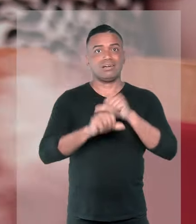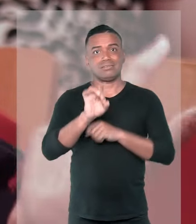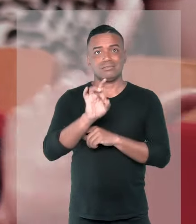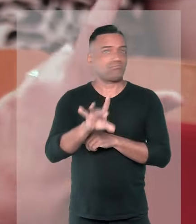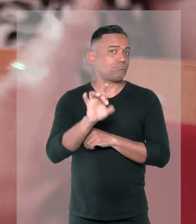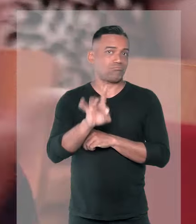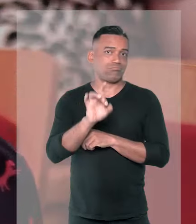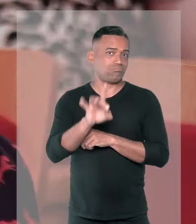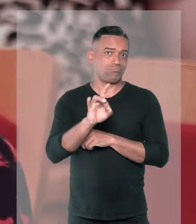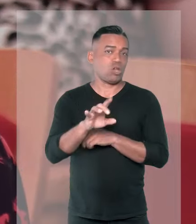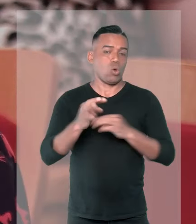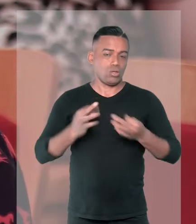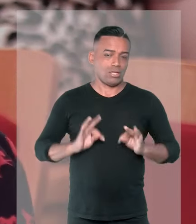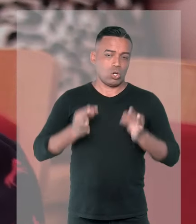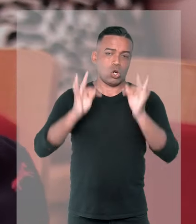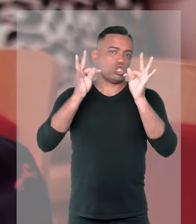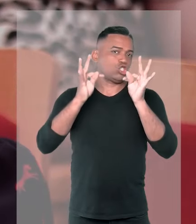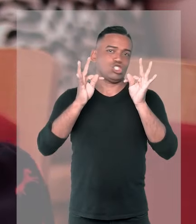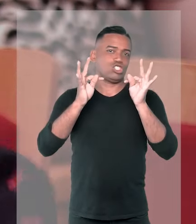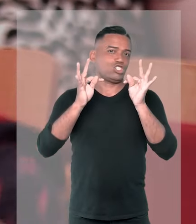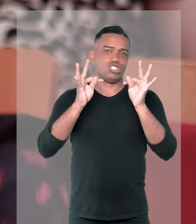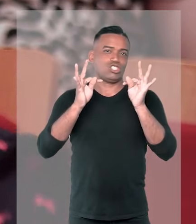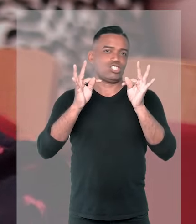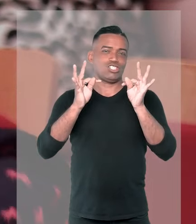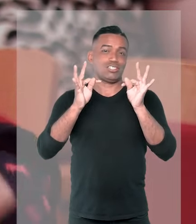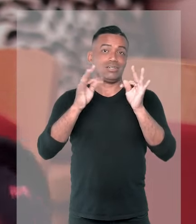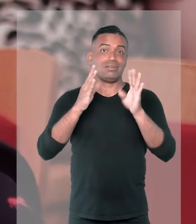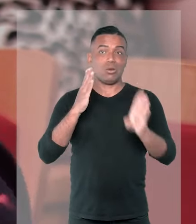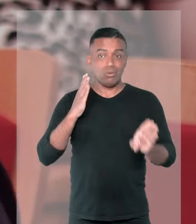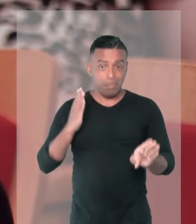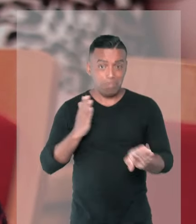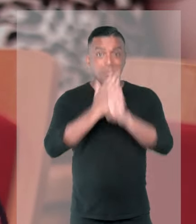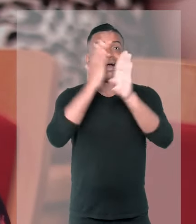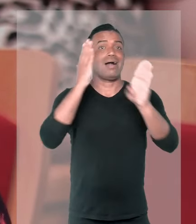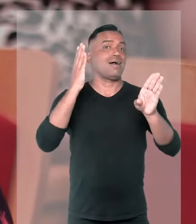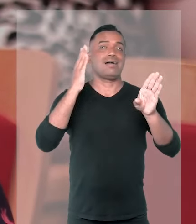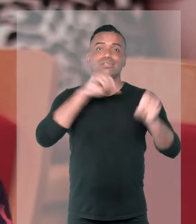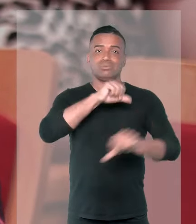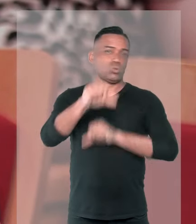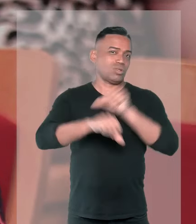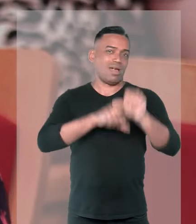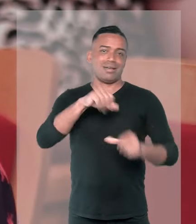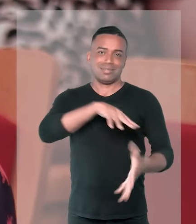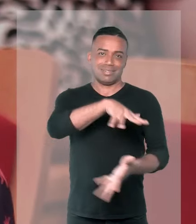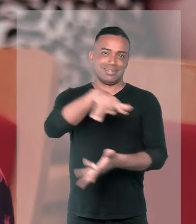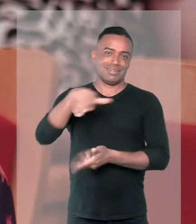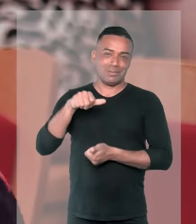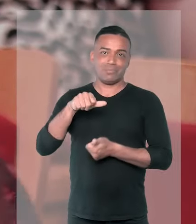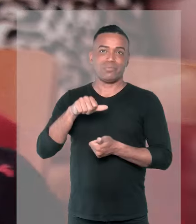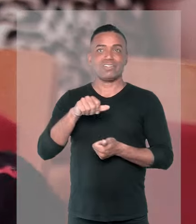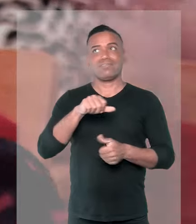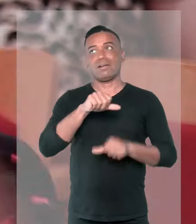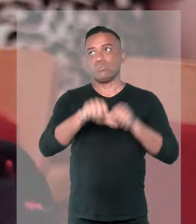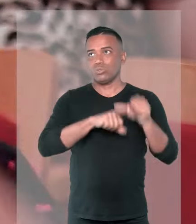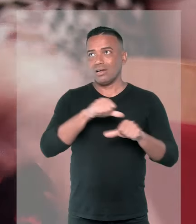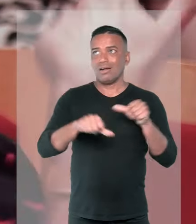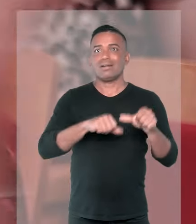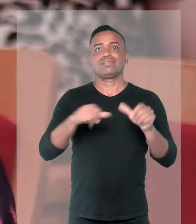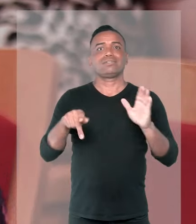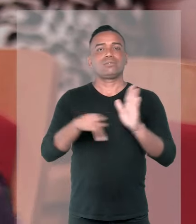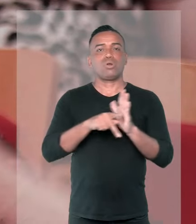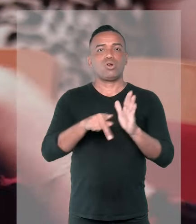eh tecnológicas né somente do impacto disso nas nossas vidas mas a gente tá falando de mudanças que vem